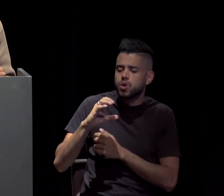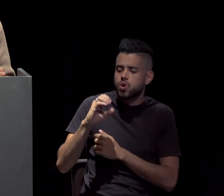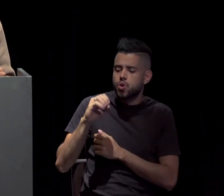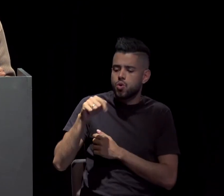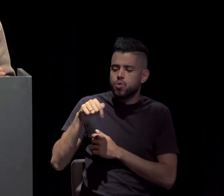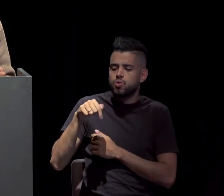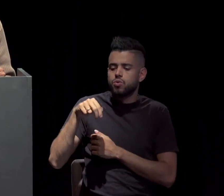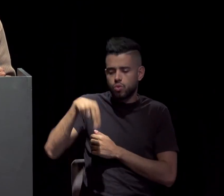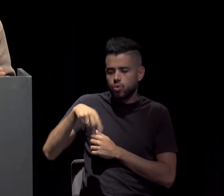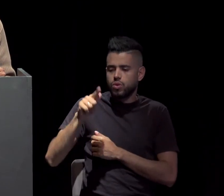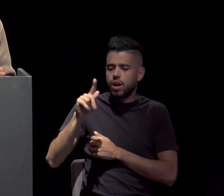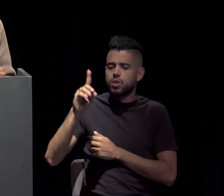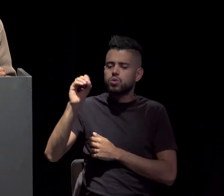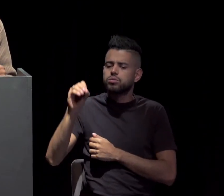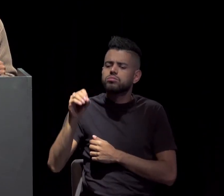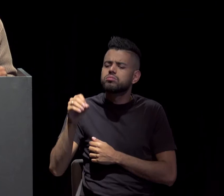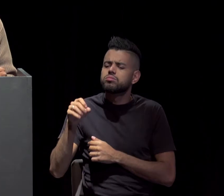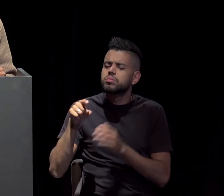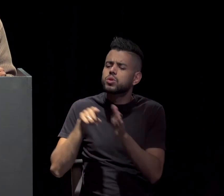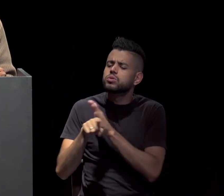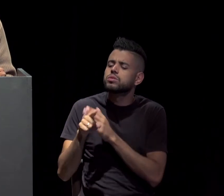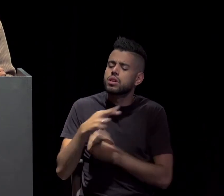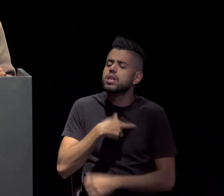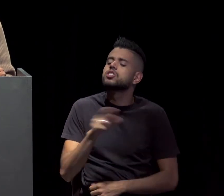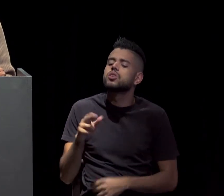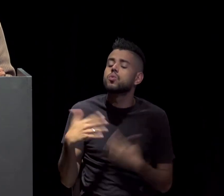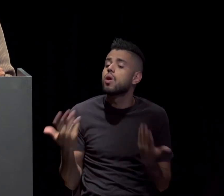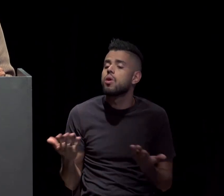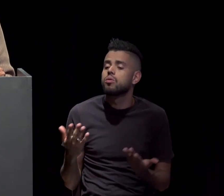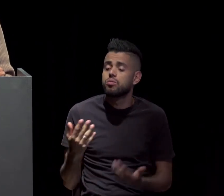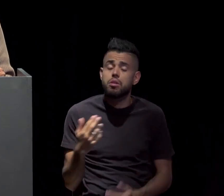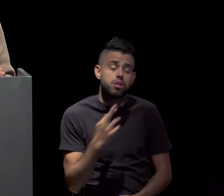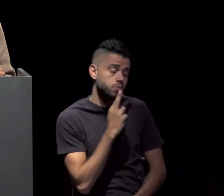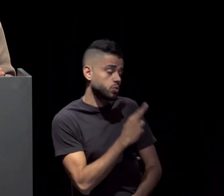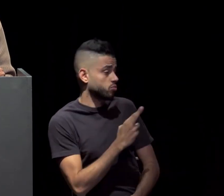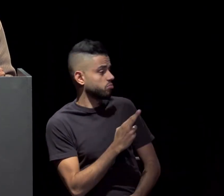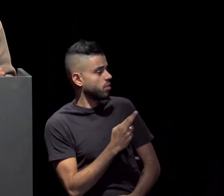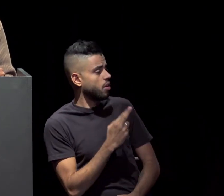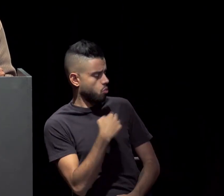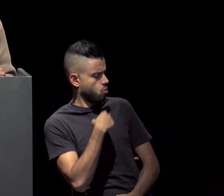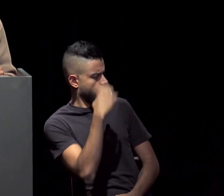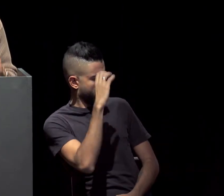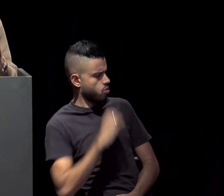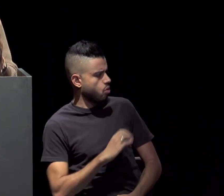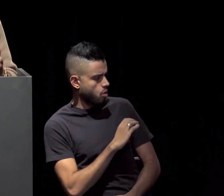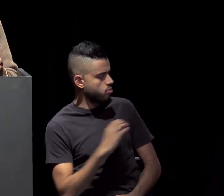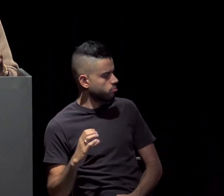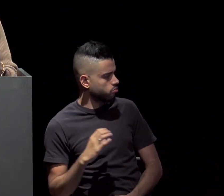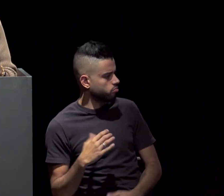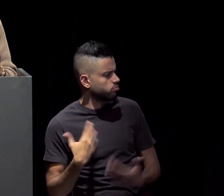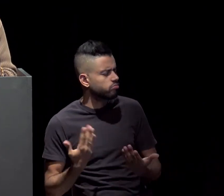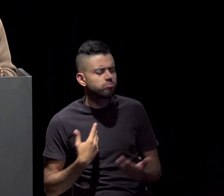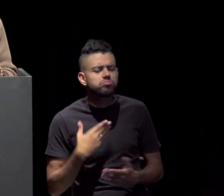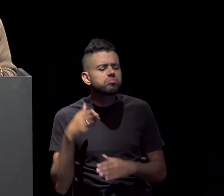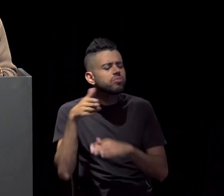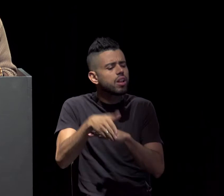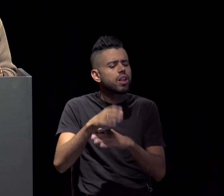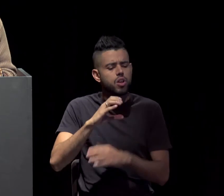dele. Ele afirma com todas as letras, eu sou católico. Eu sou católico. Mas então por que você vai no